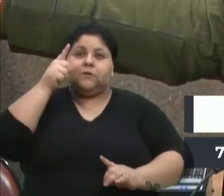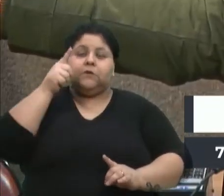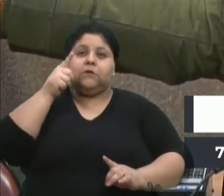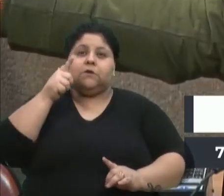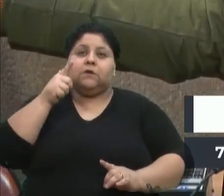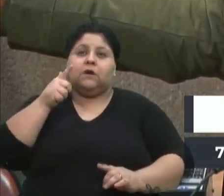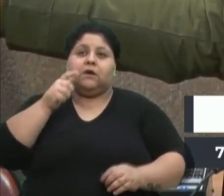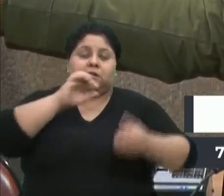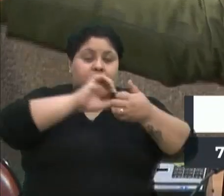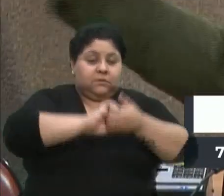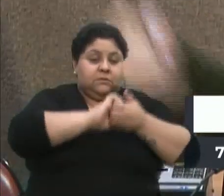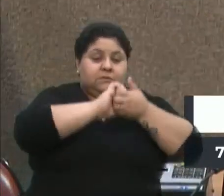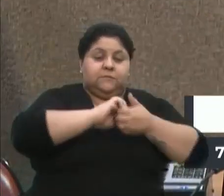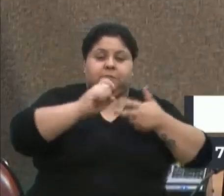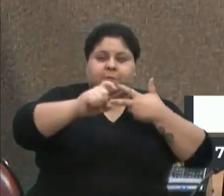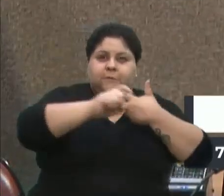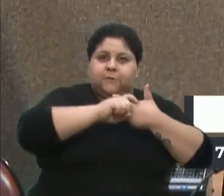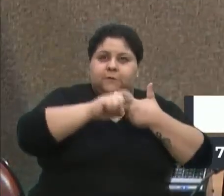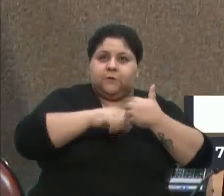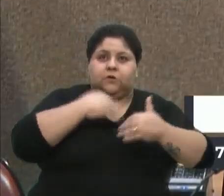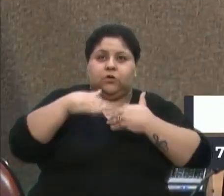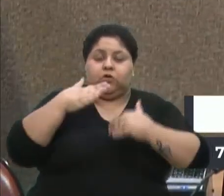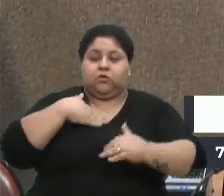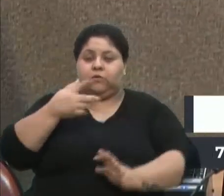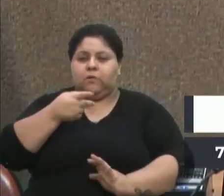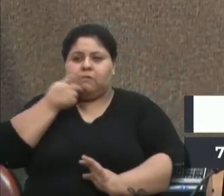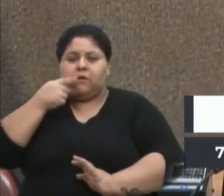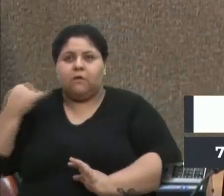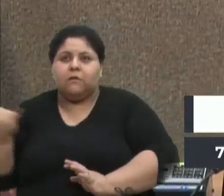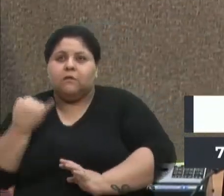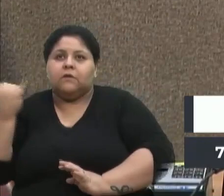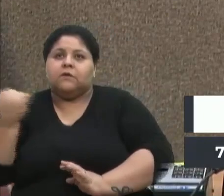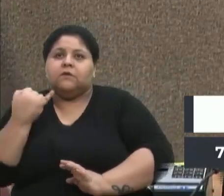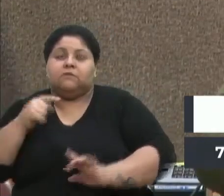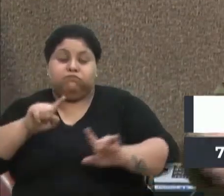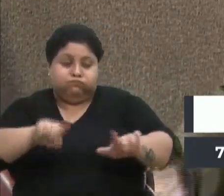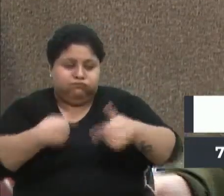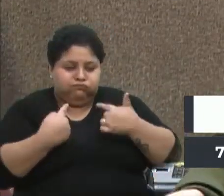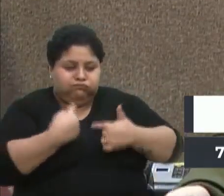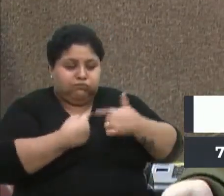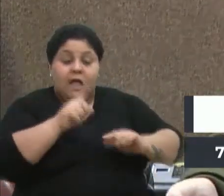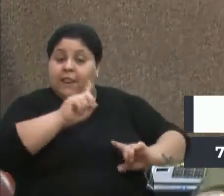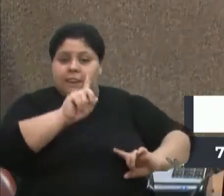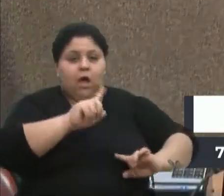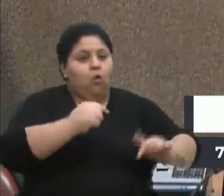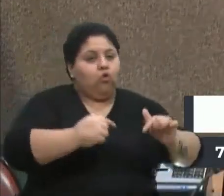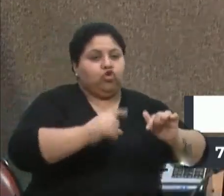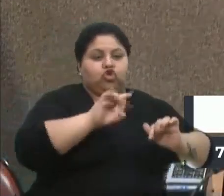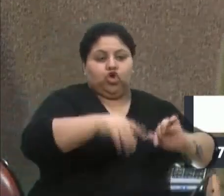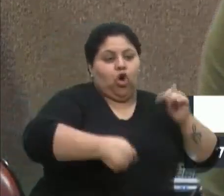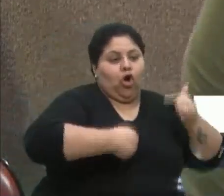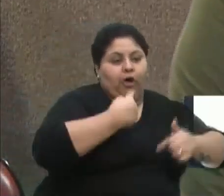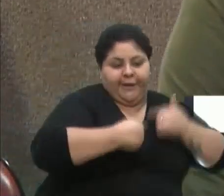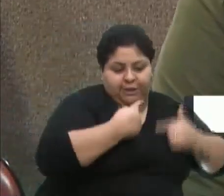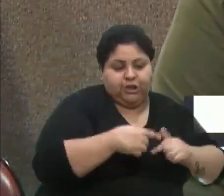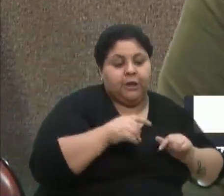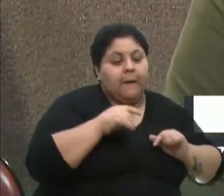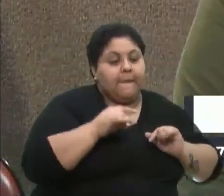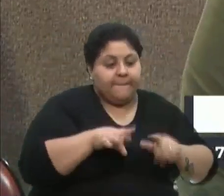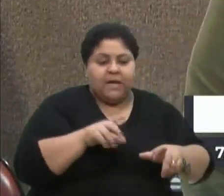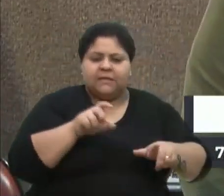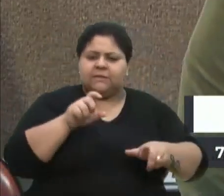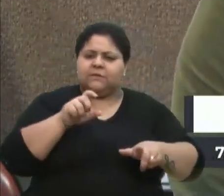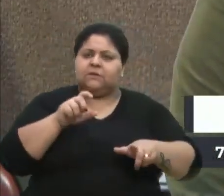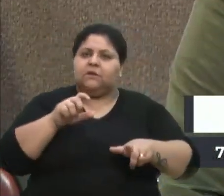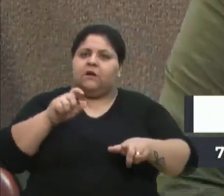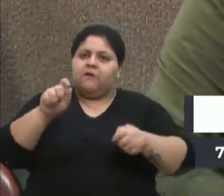Executivo. E quando eu falo da importância da gente fazer a crítica, não crítica pela crítica, mas a gente levar lá, olha, a gente